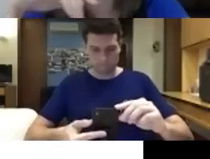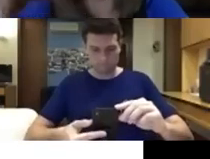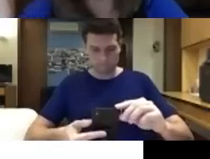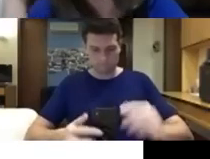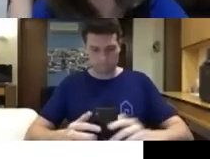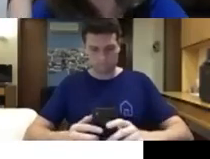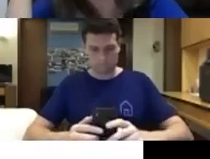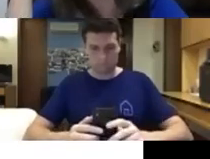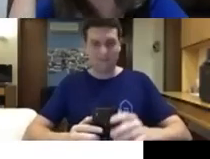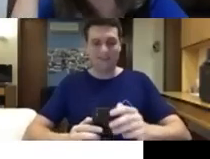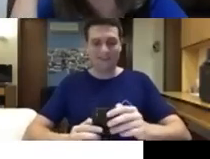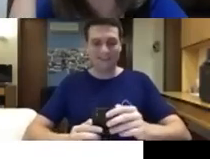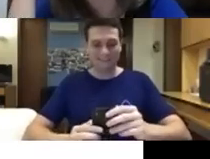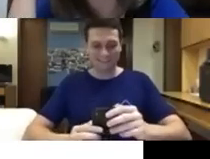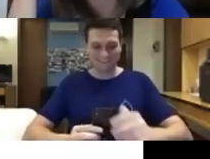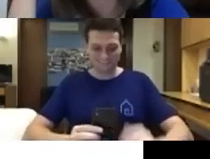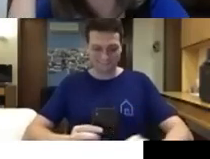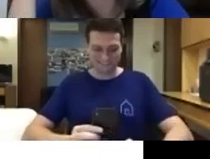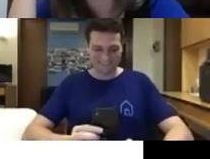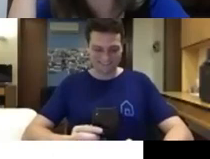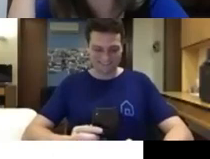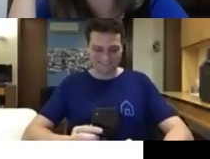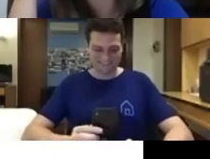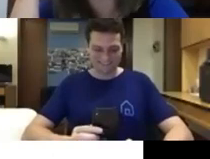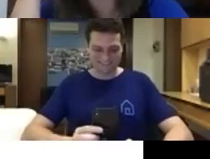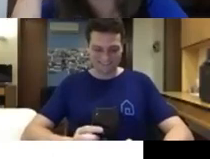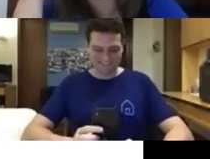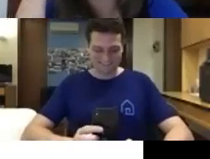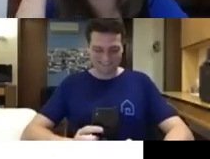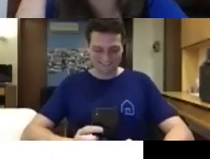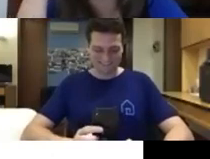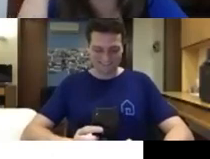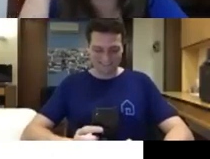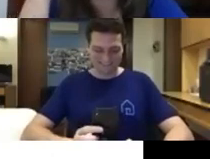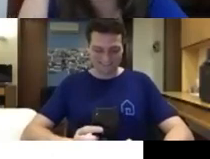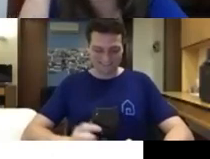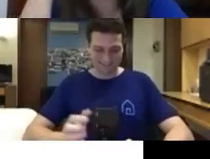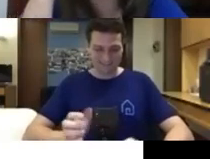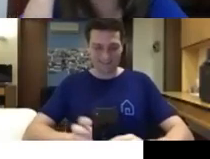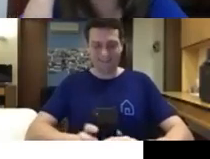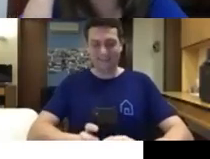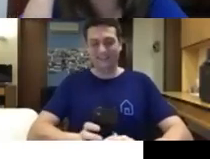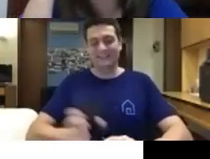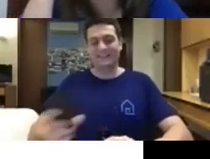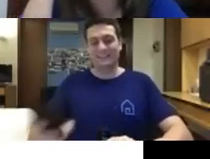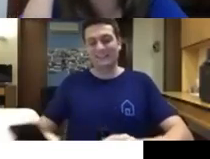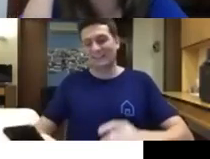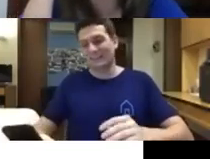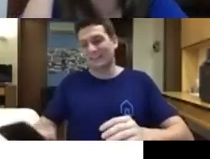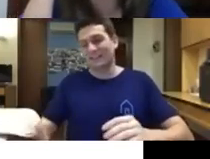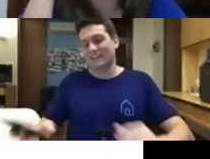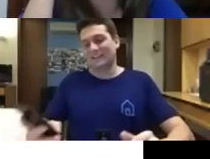meu, né? Um abraço aí para Adriano. E aqui ele faz a pergunta: posso fazer o uso do